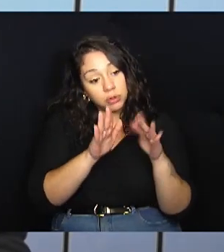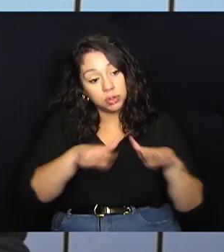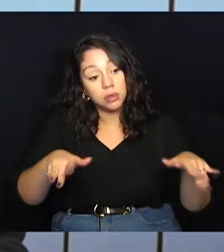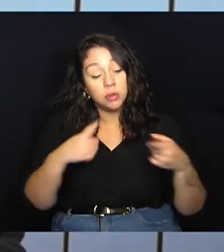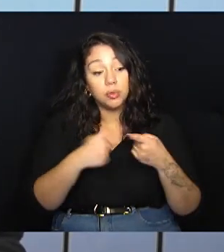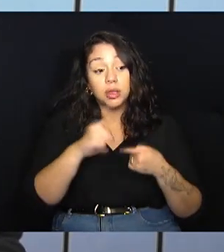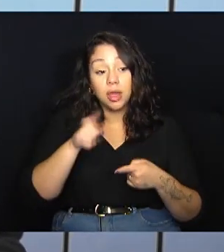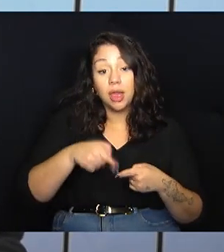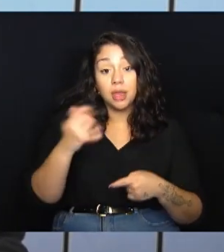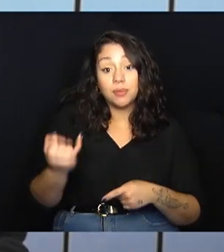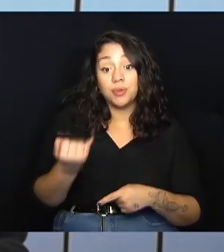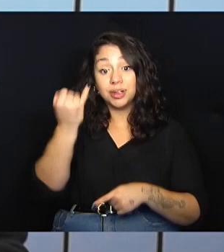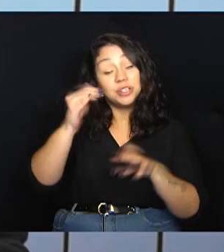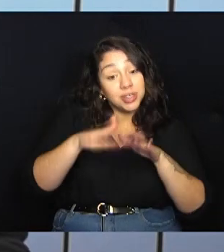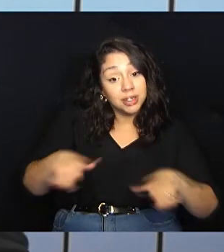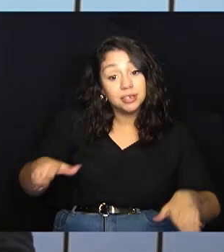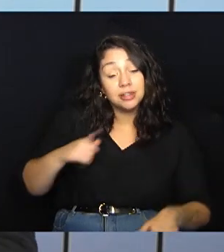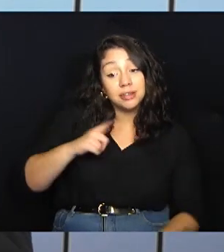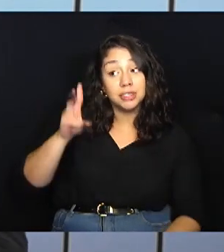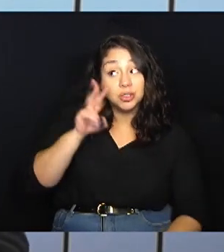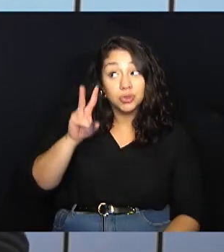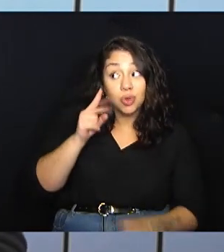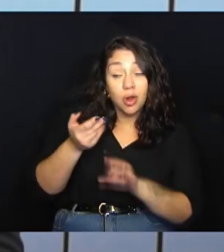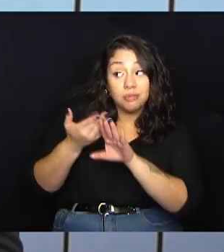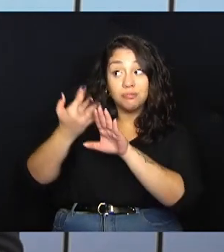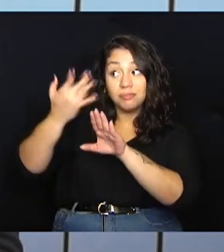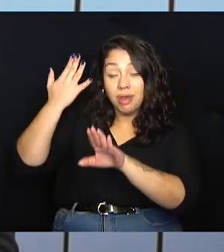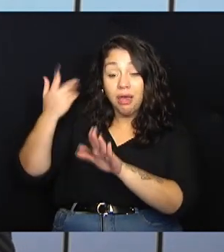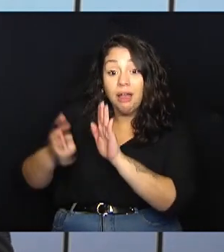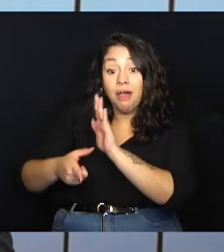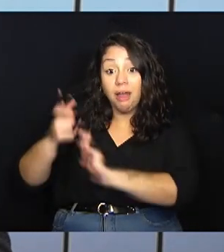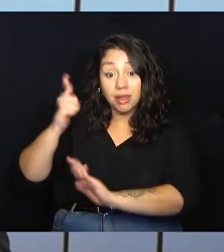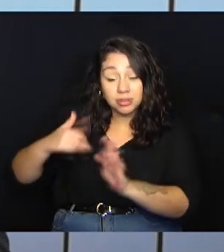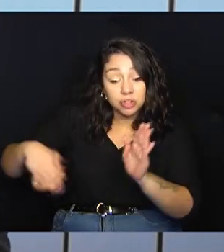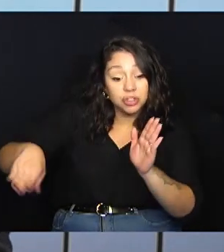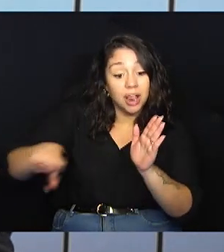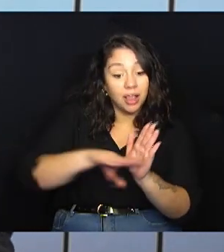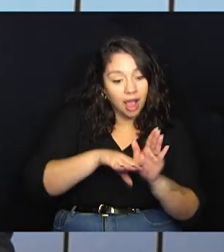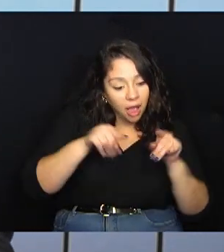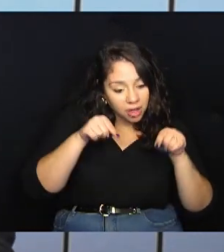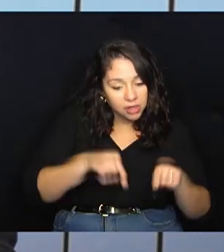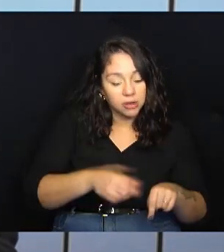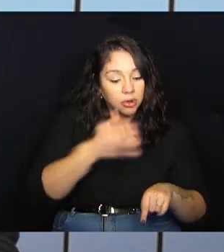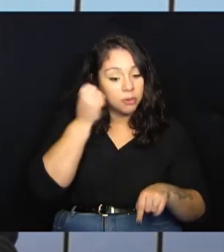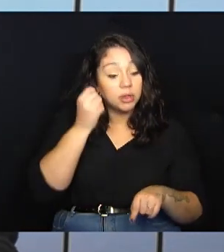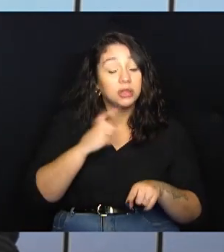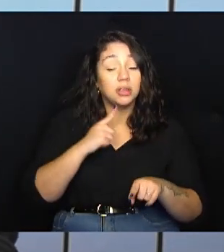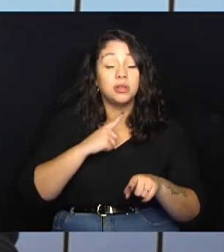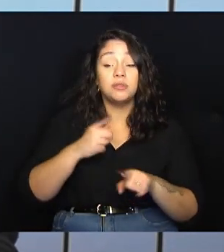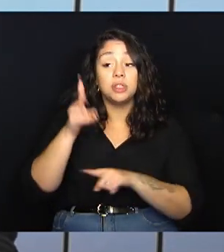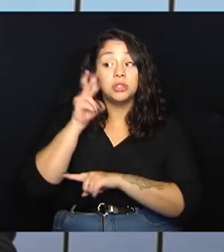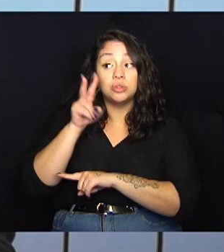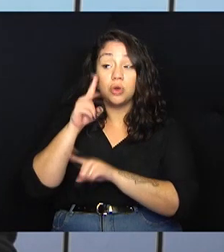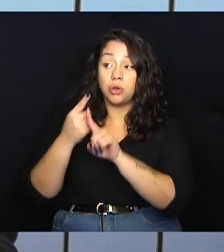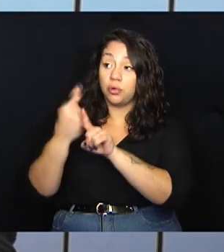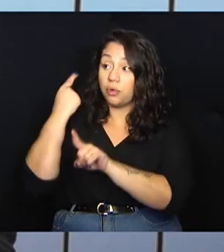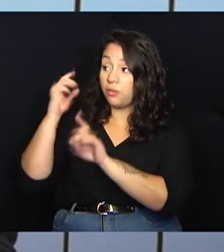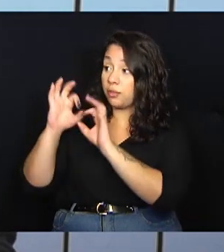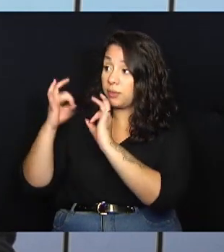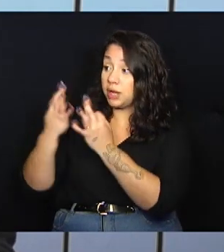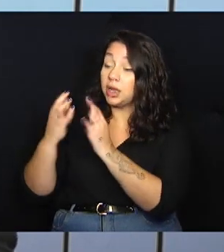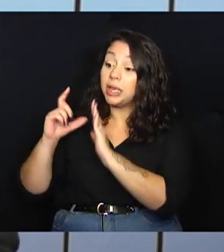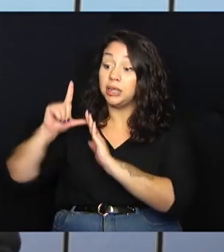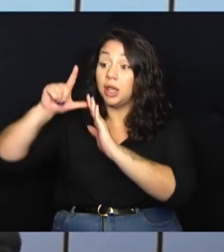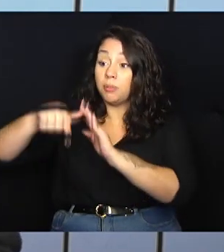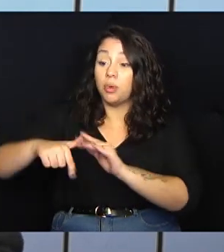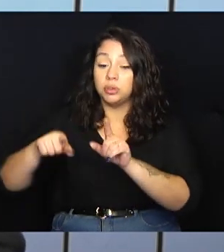criança ela tem uma história, né? Antes de vir para o acolhimento, ela tem uma história com a família dela, e depois do acolhimento ela terá